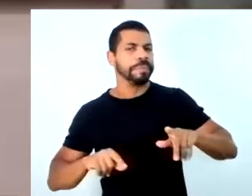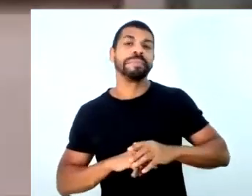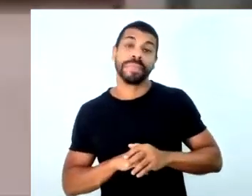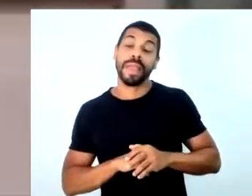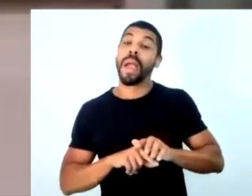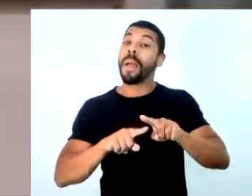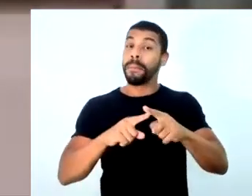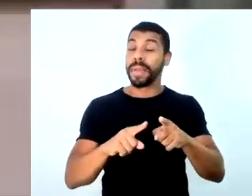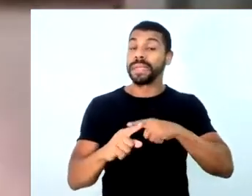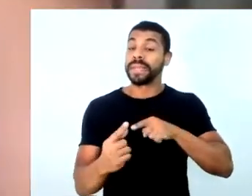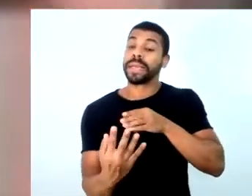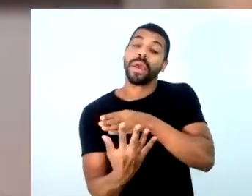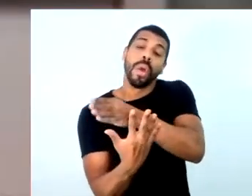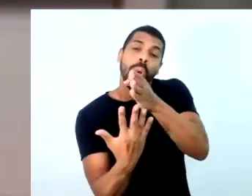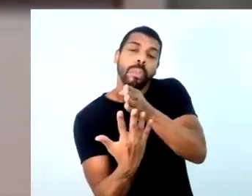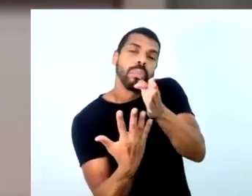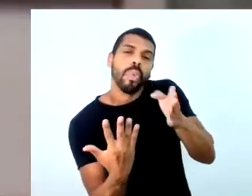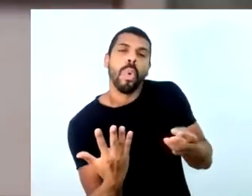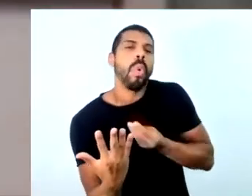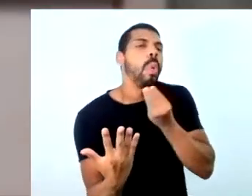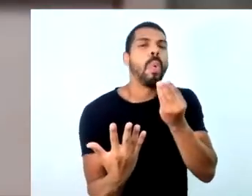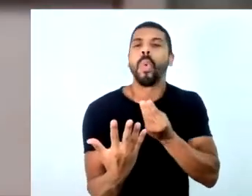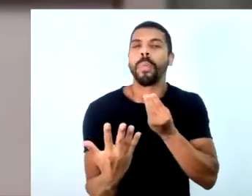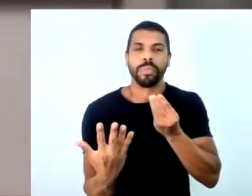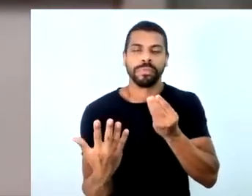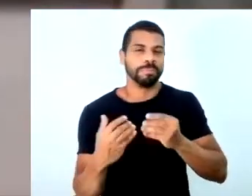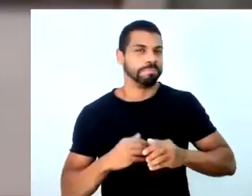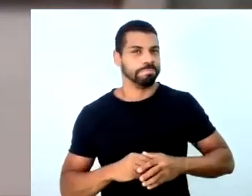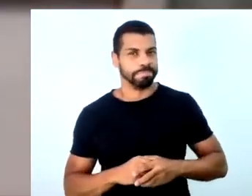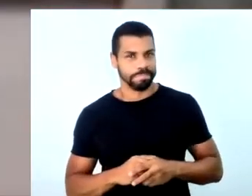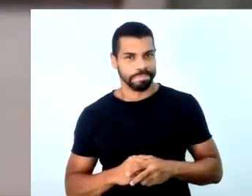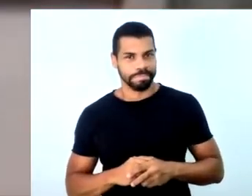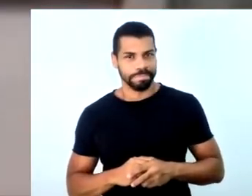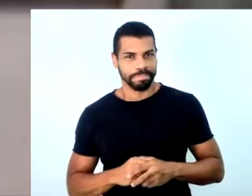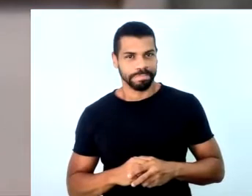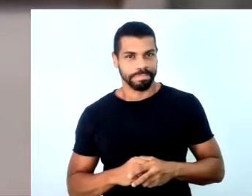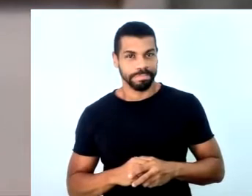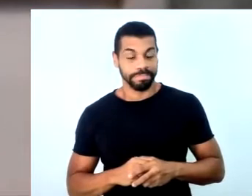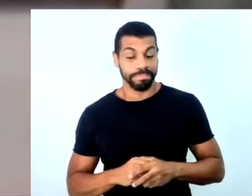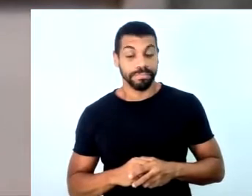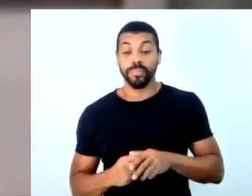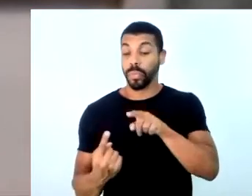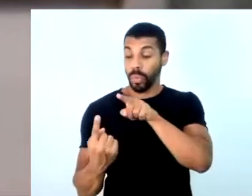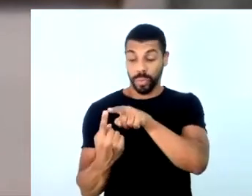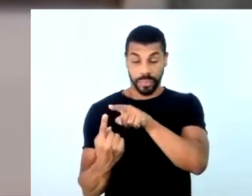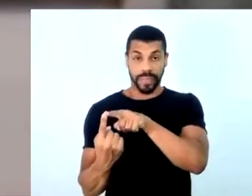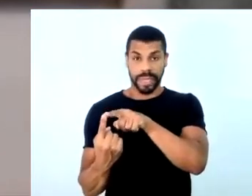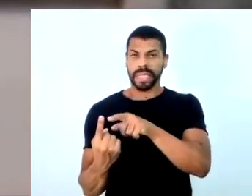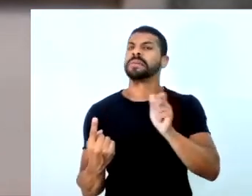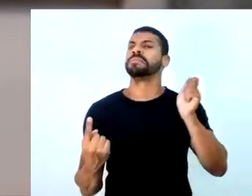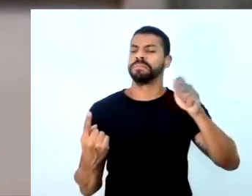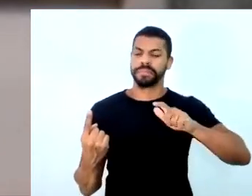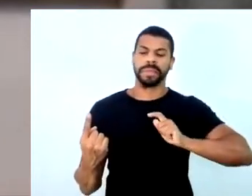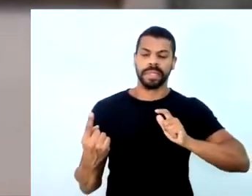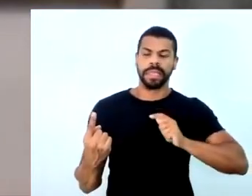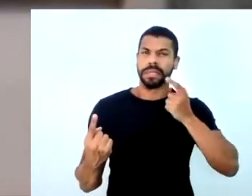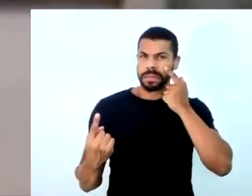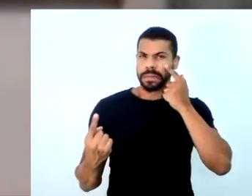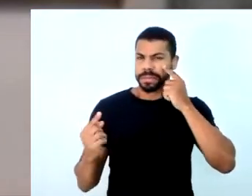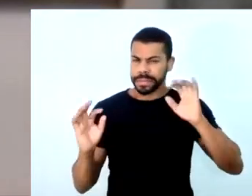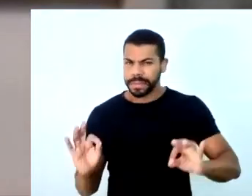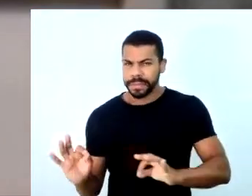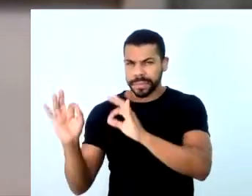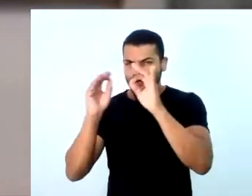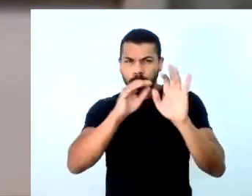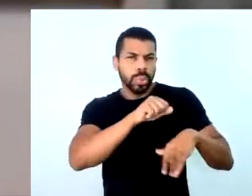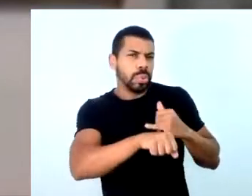têm difusão também diferente, né? Formas de ser diferentes. É o Pluft, que